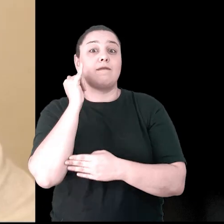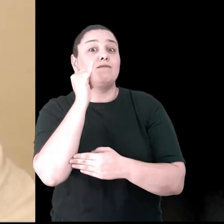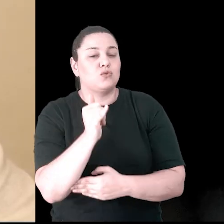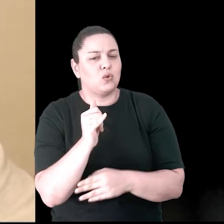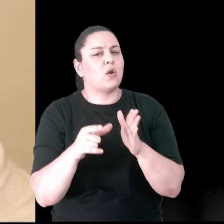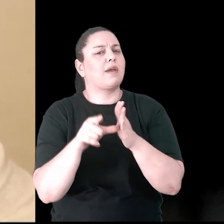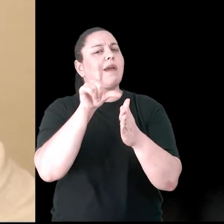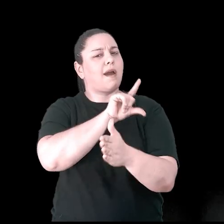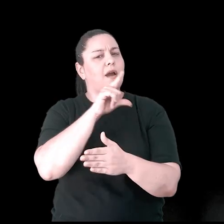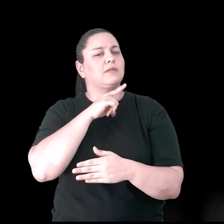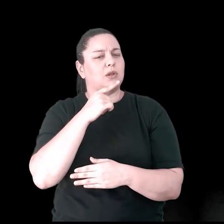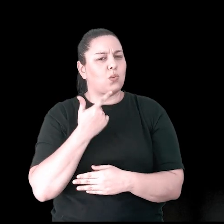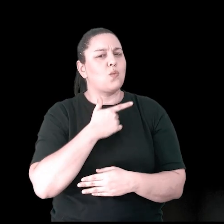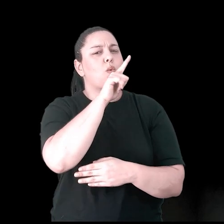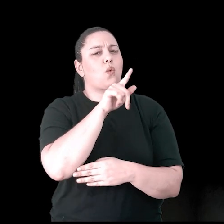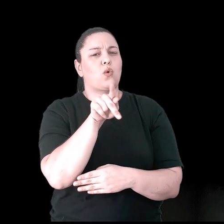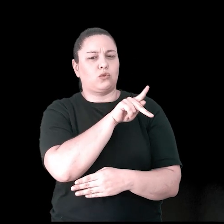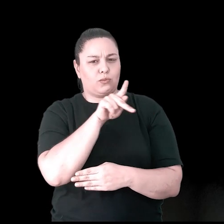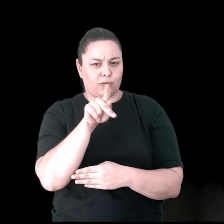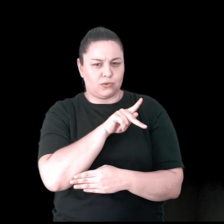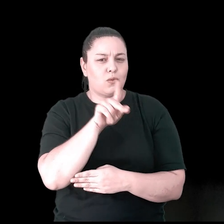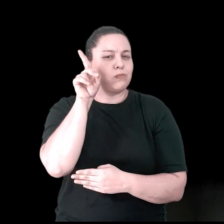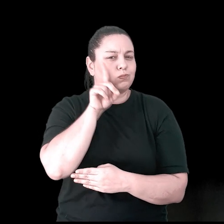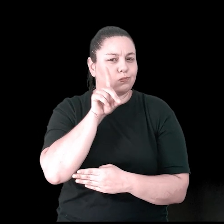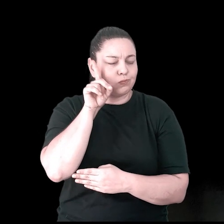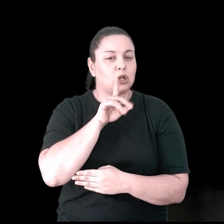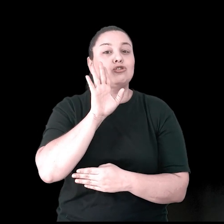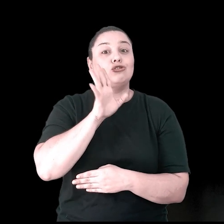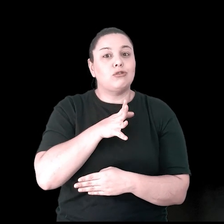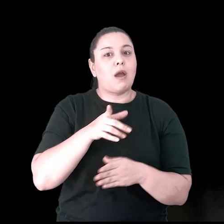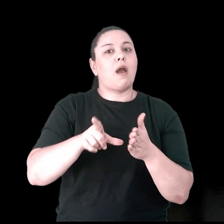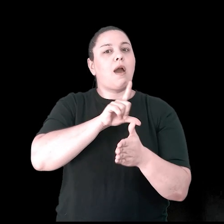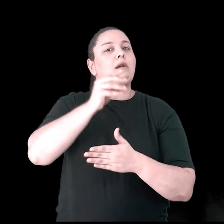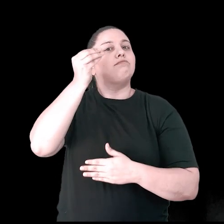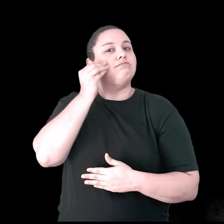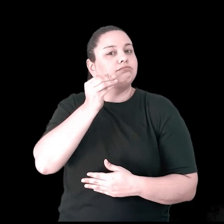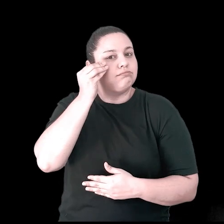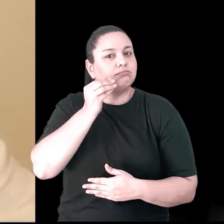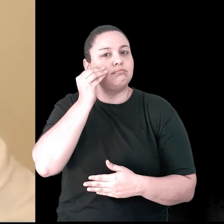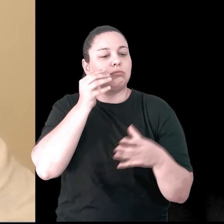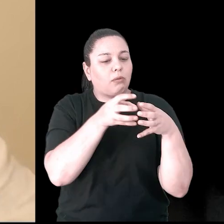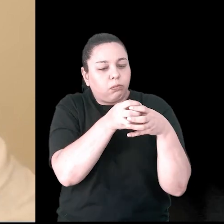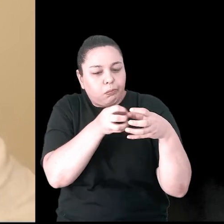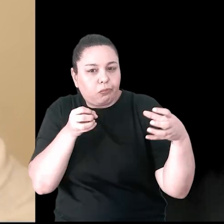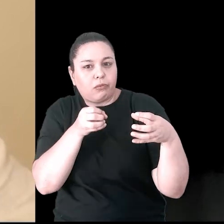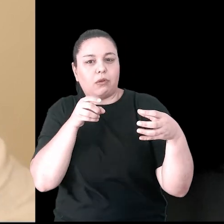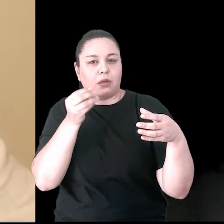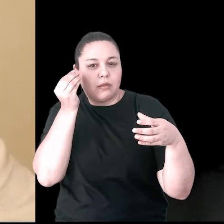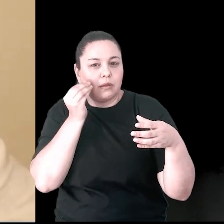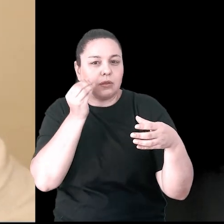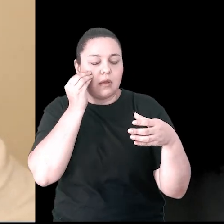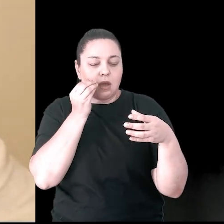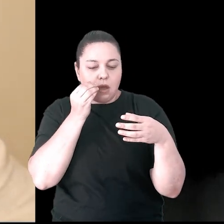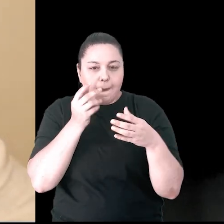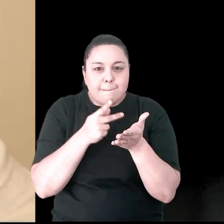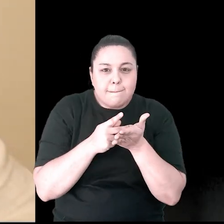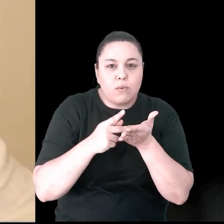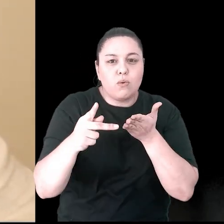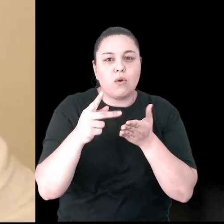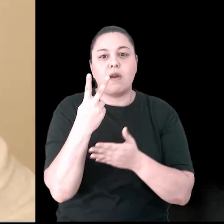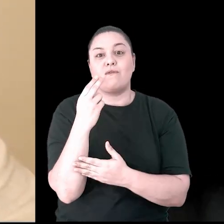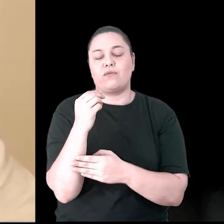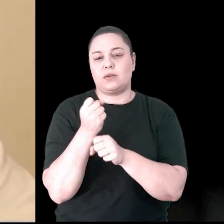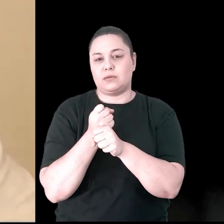que o professor Newton Harvey, da Universidade de Princeton, nos Estados Unidos, tinha tentado purificar a